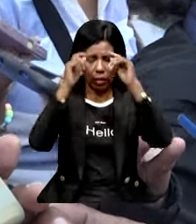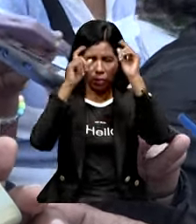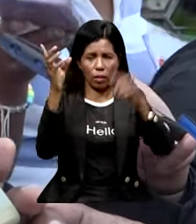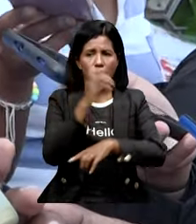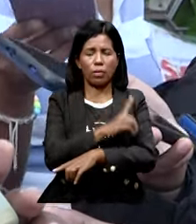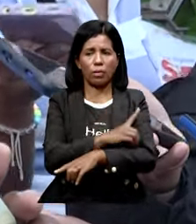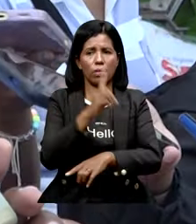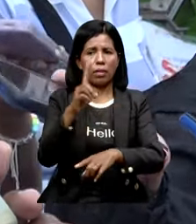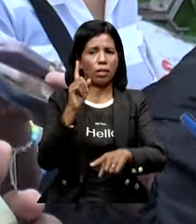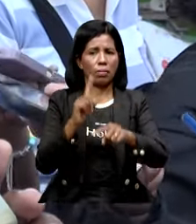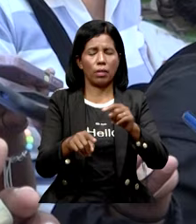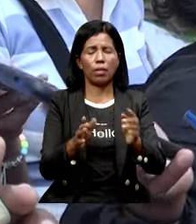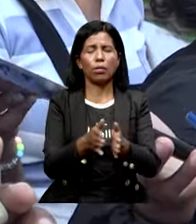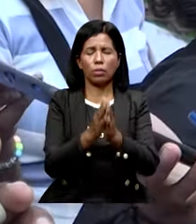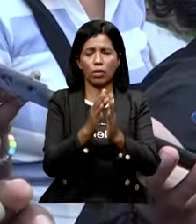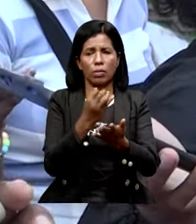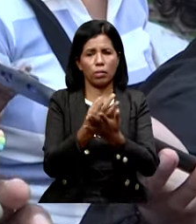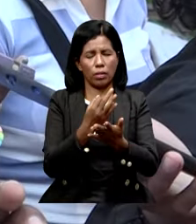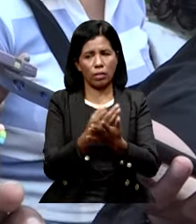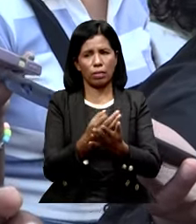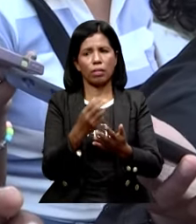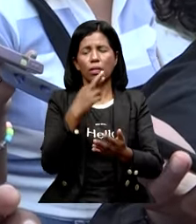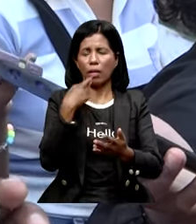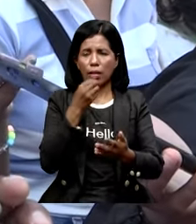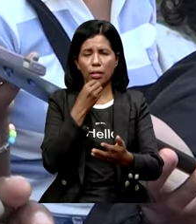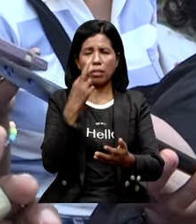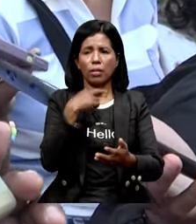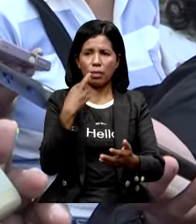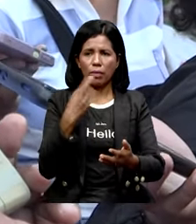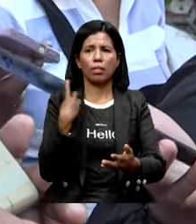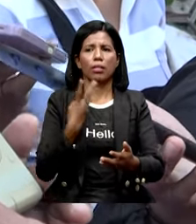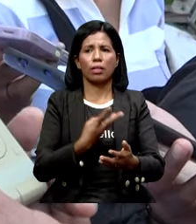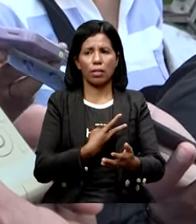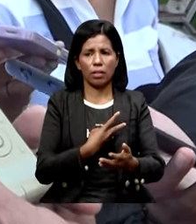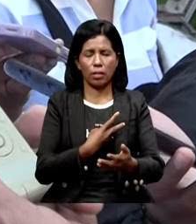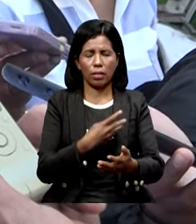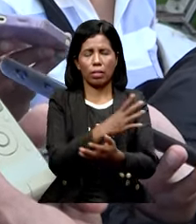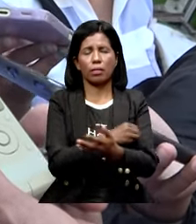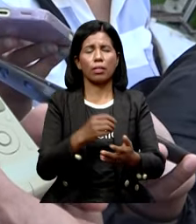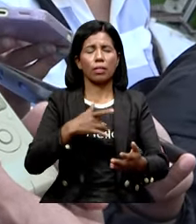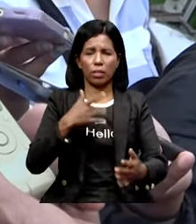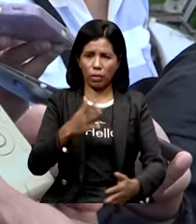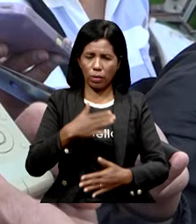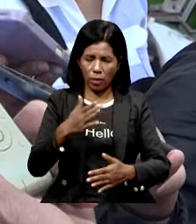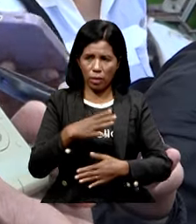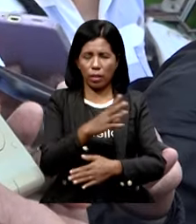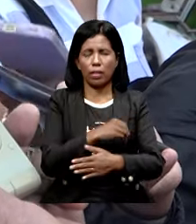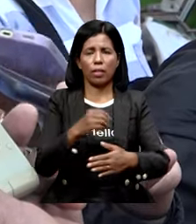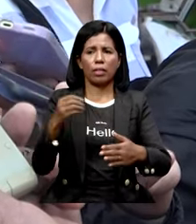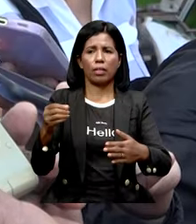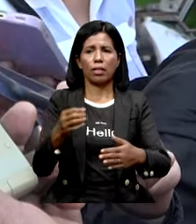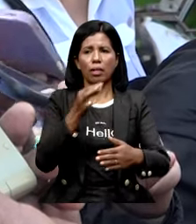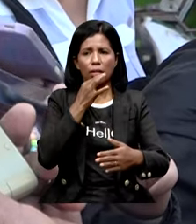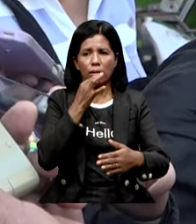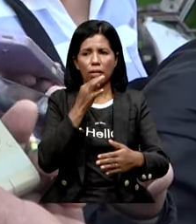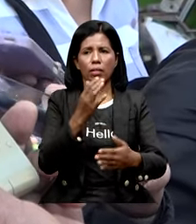lá bele, e tá ali kata na Lima, tá Timor, mas se tebele harasa, que tá nem o fos, e dané ser mais orgulho a ira, hang ita